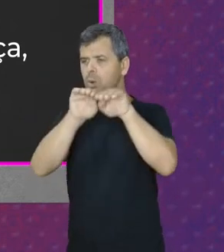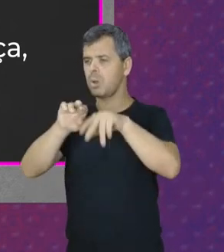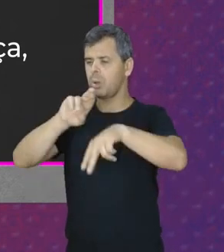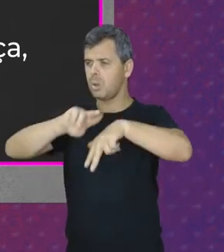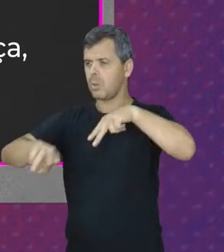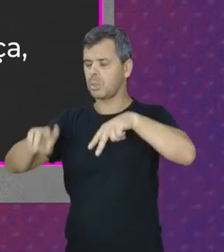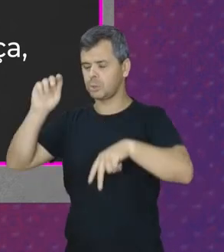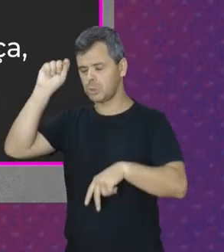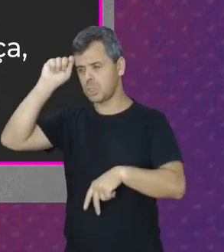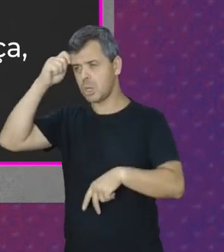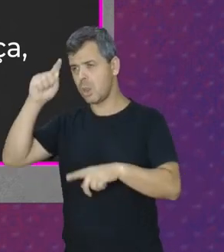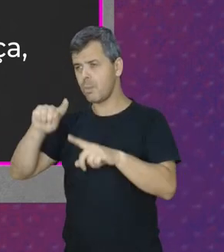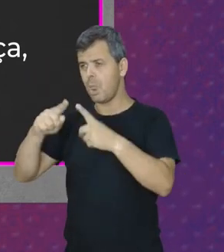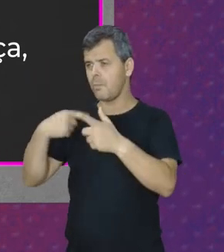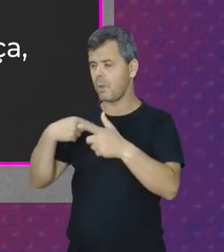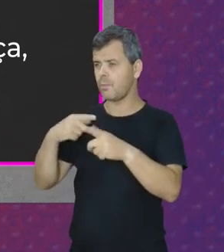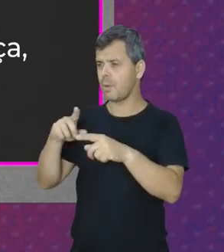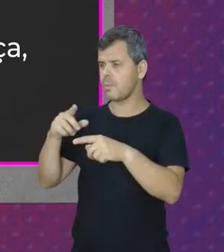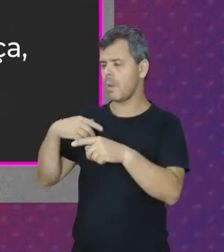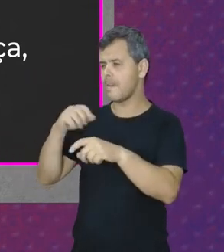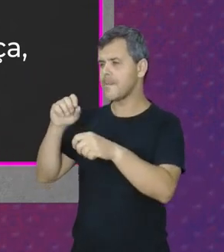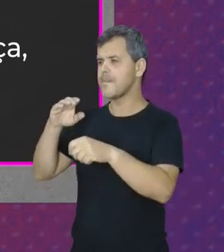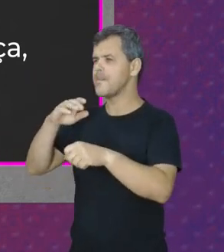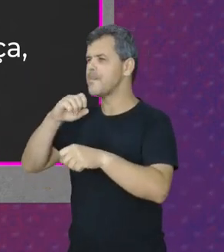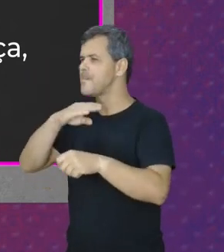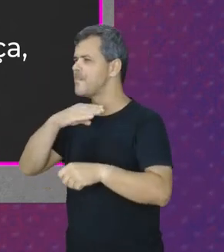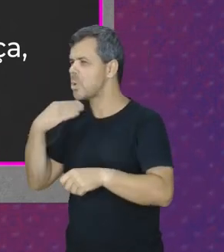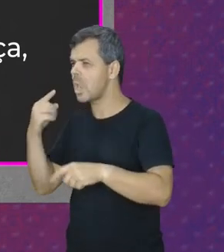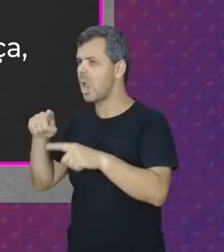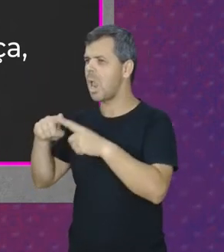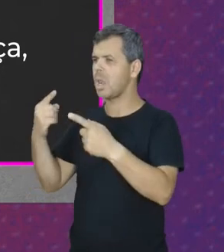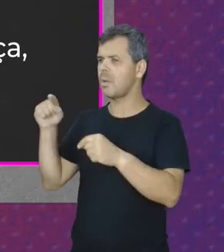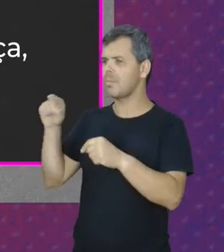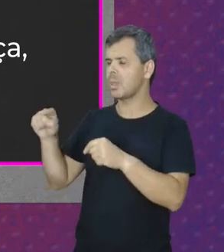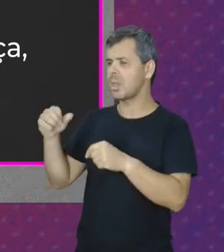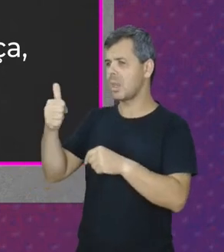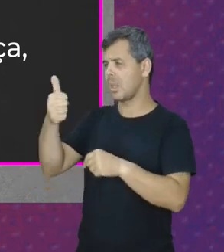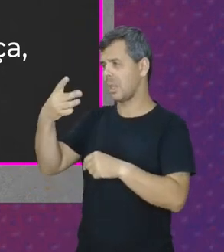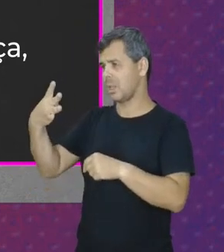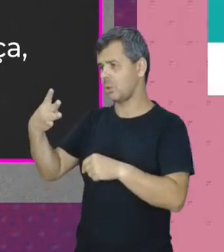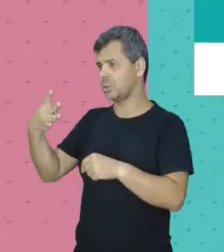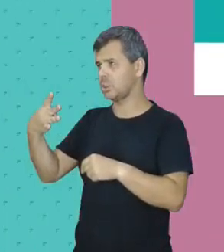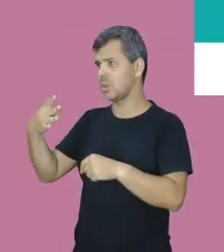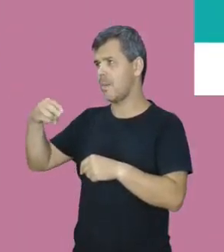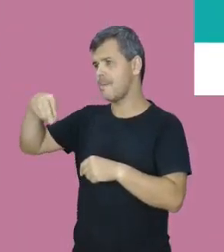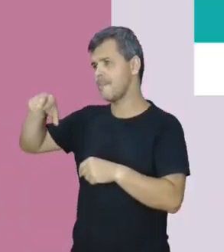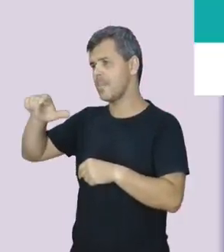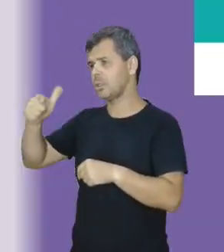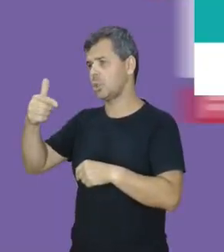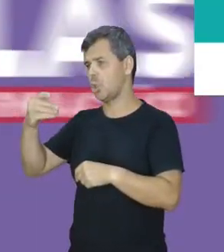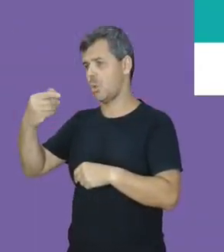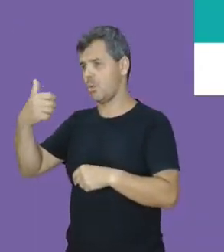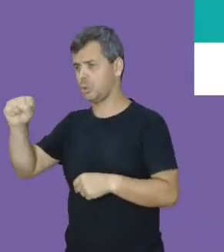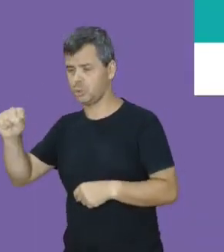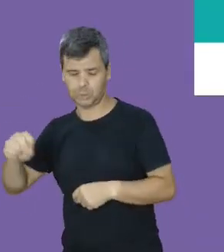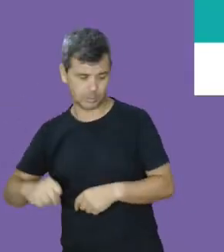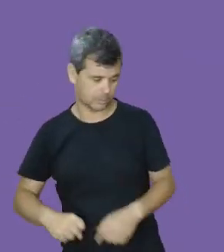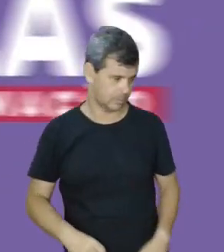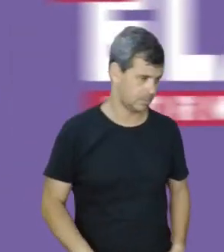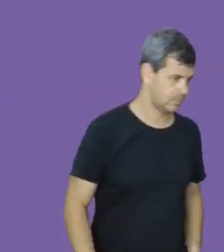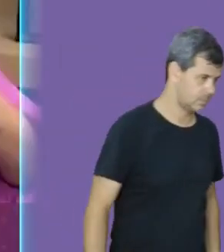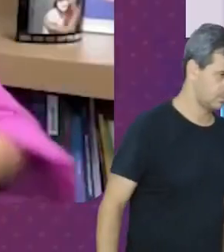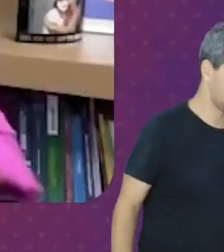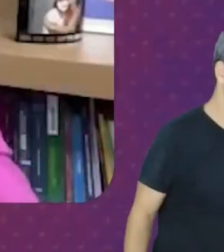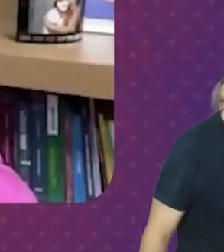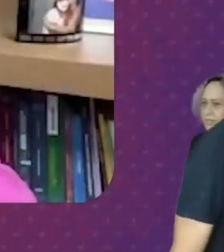gênero e raça. Ela foi brutalmente assassinada em 14 de março de 2018. E aí quero